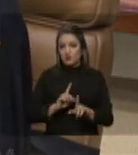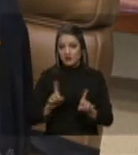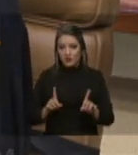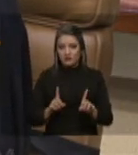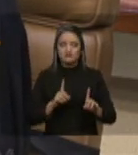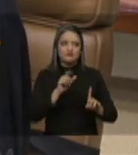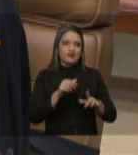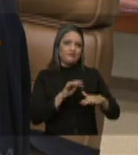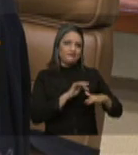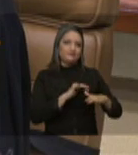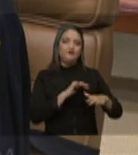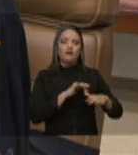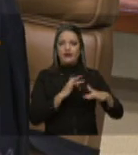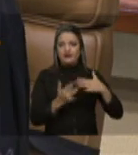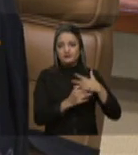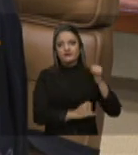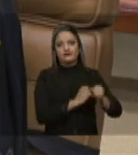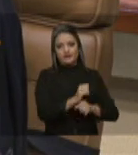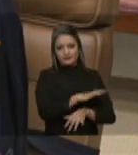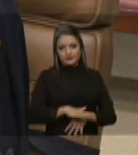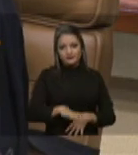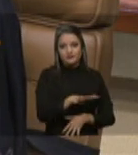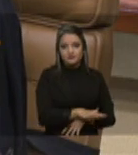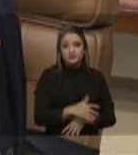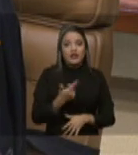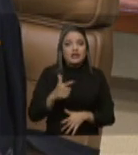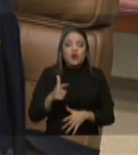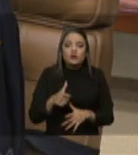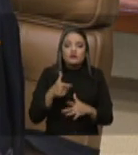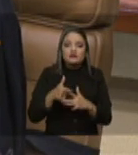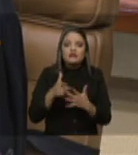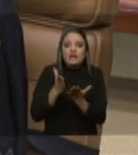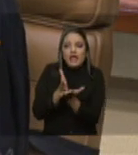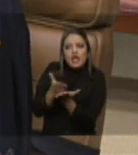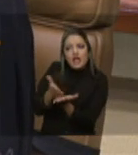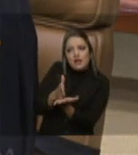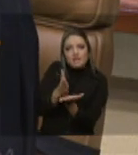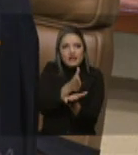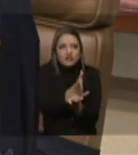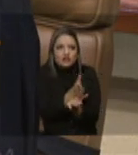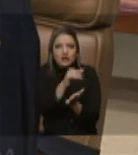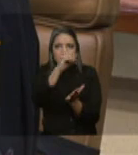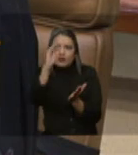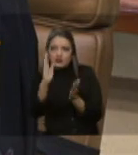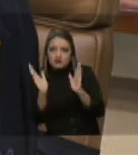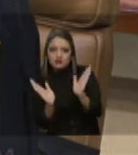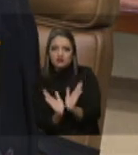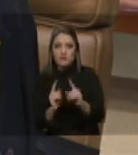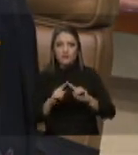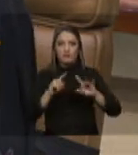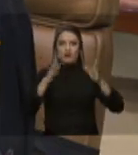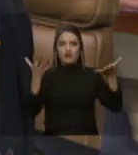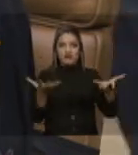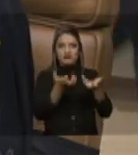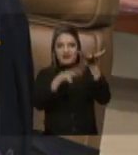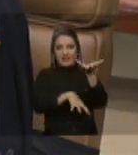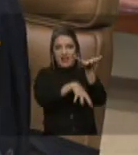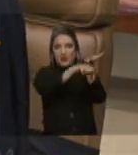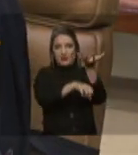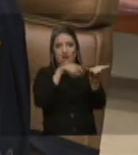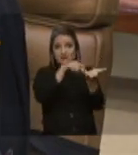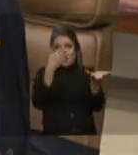o território não é demarcado geograficamente pelos mapas porque alguém na nuvem e pergunte